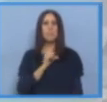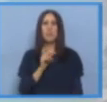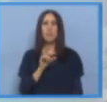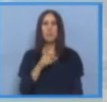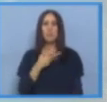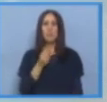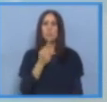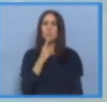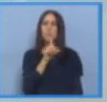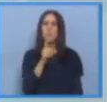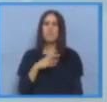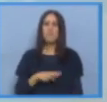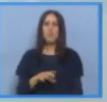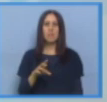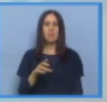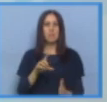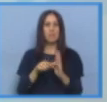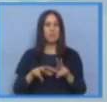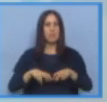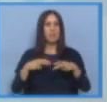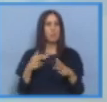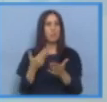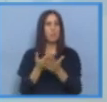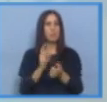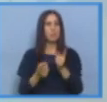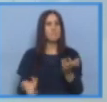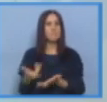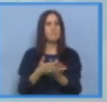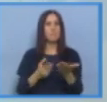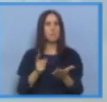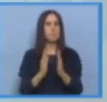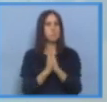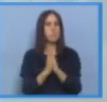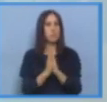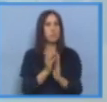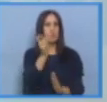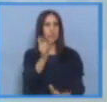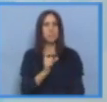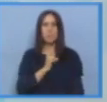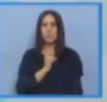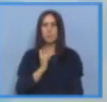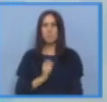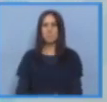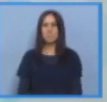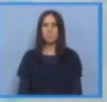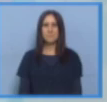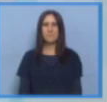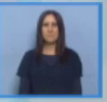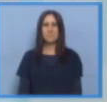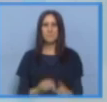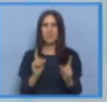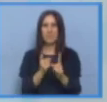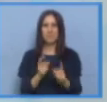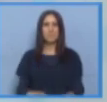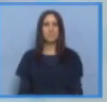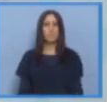este projeto enriquece e de alguma forma dinamiza uma paróquia e o pároco. Primeiro, muito brevemente.